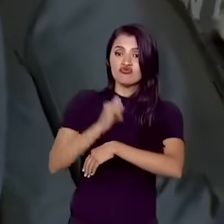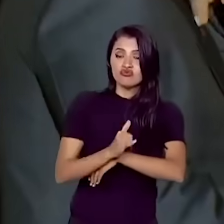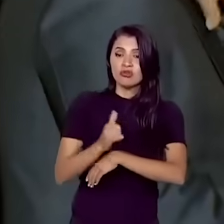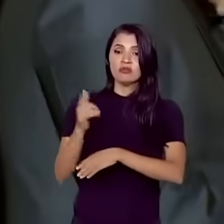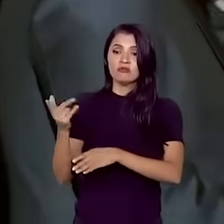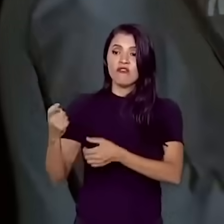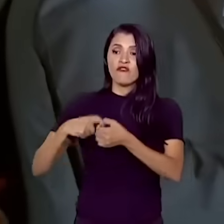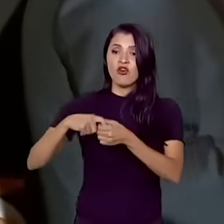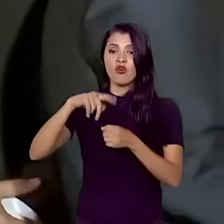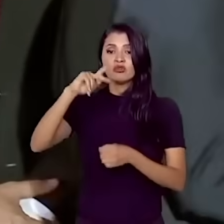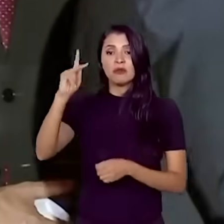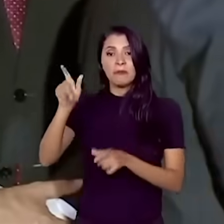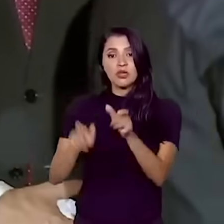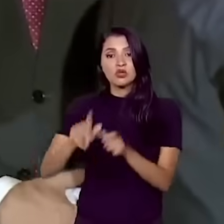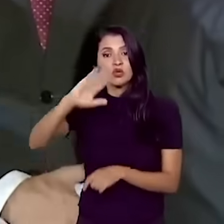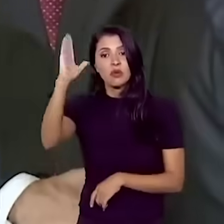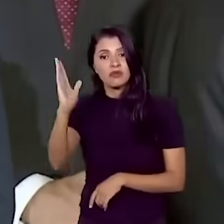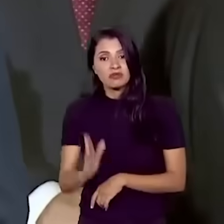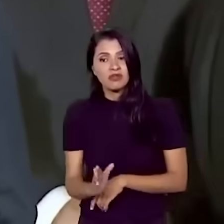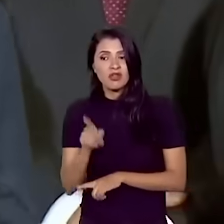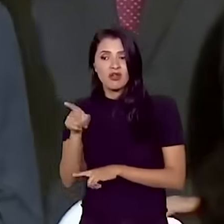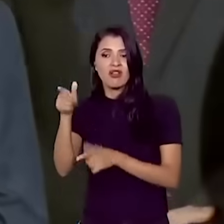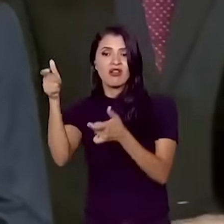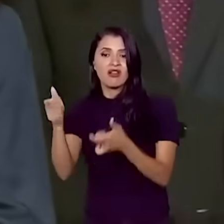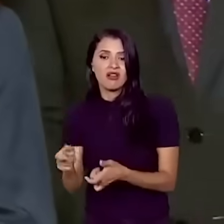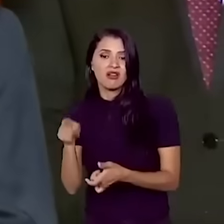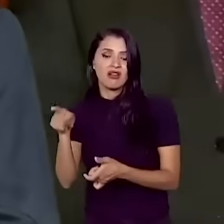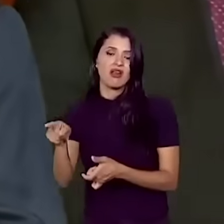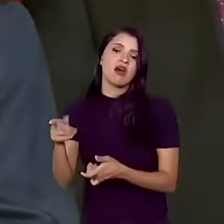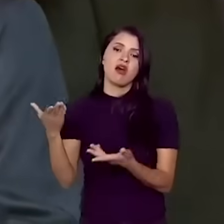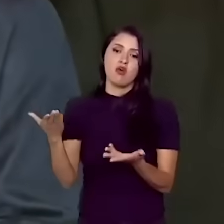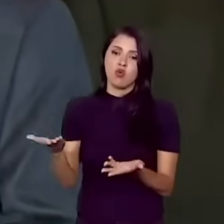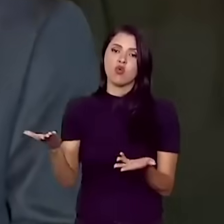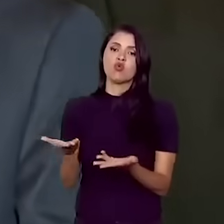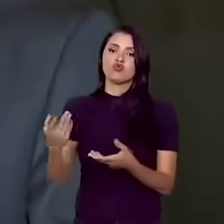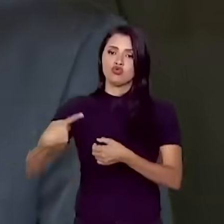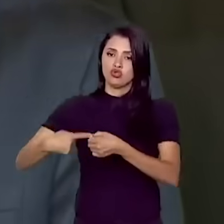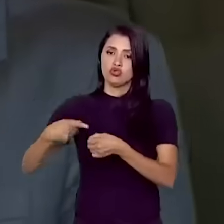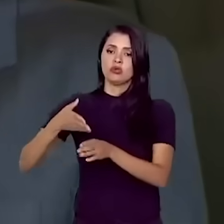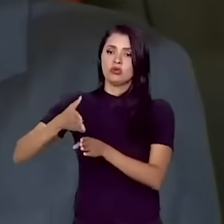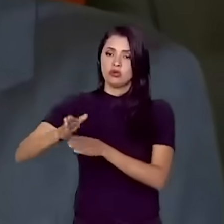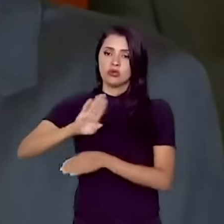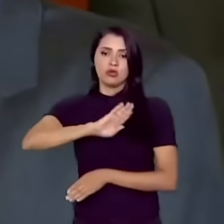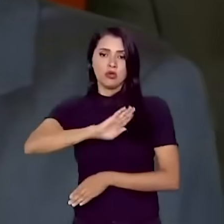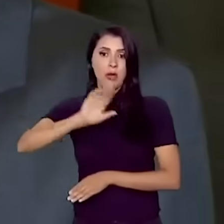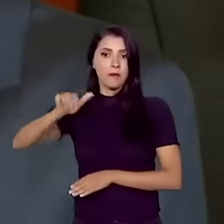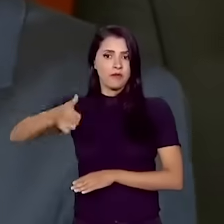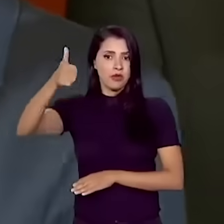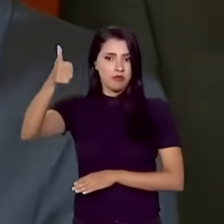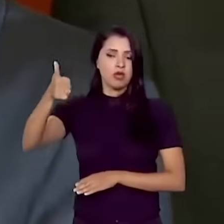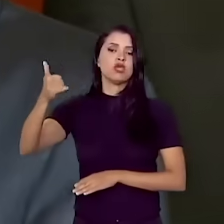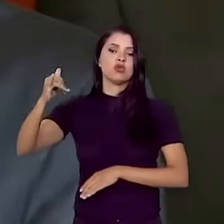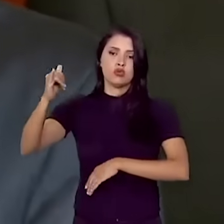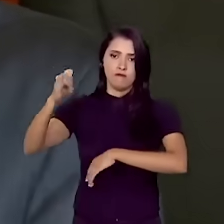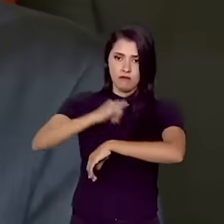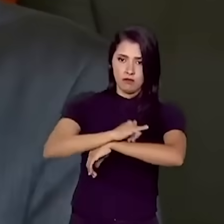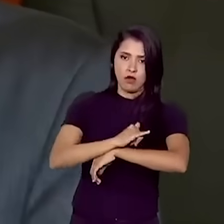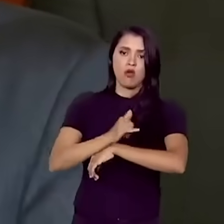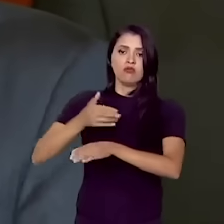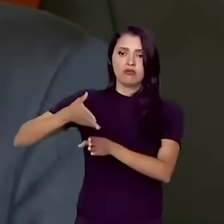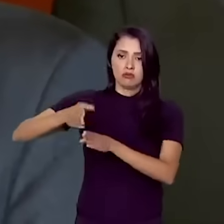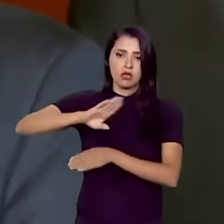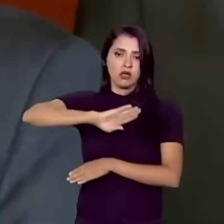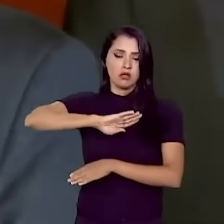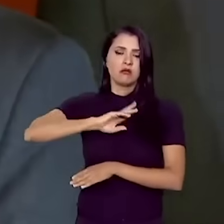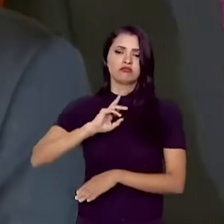brasileiros vindos desta feita de Gaza. É o primeiro voo de Gaza, mas já